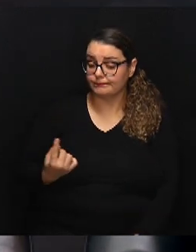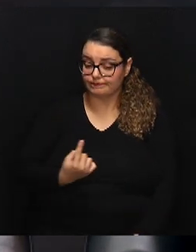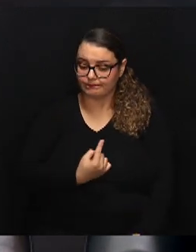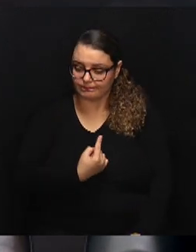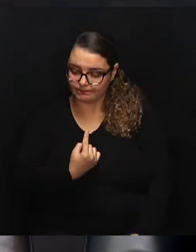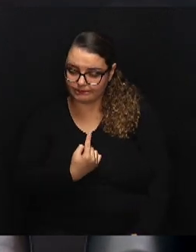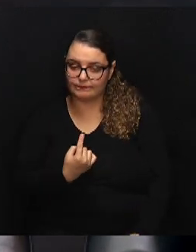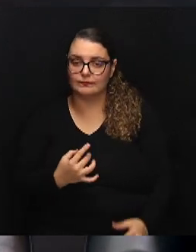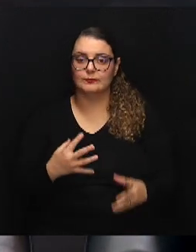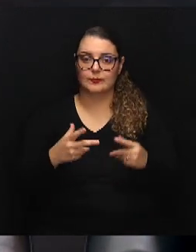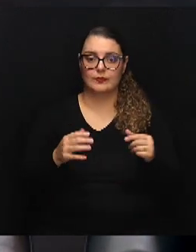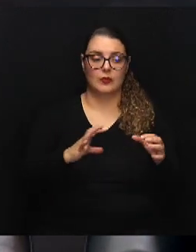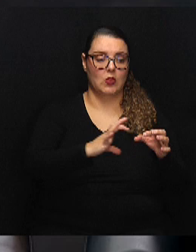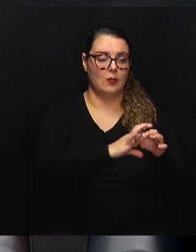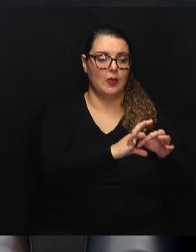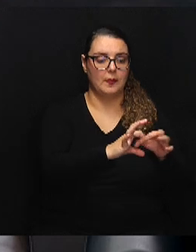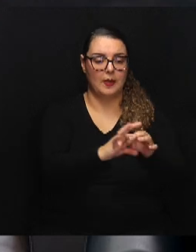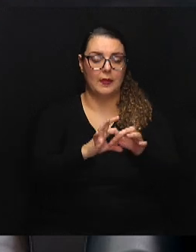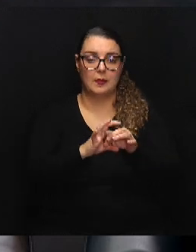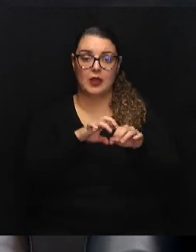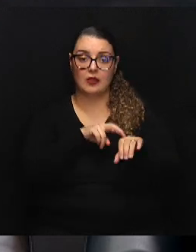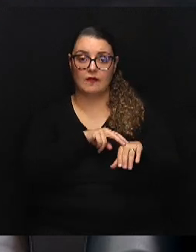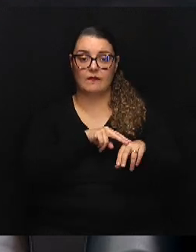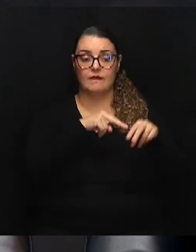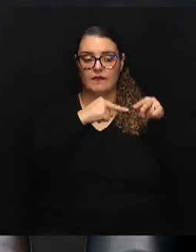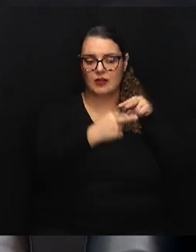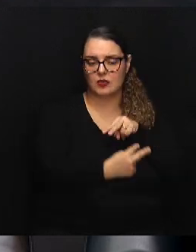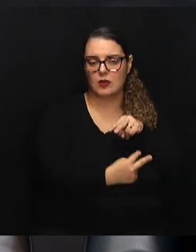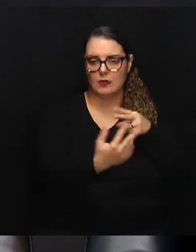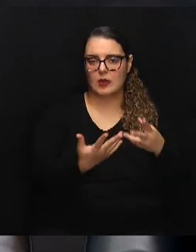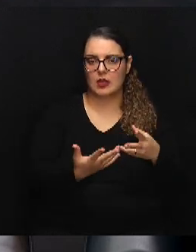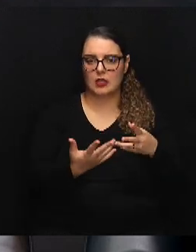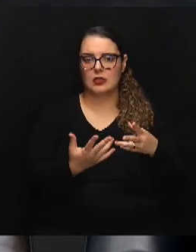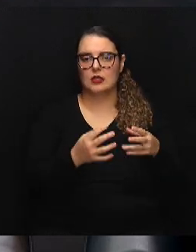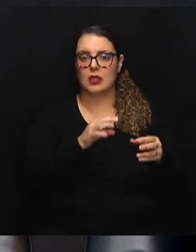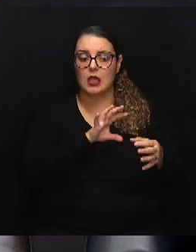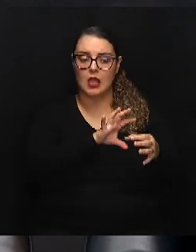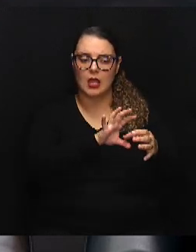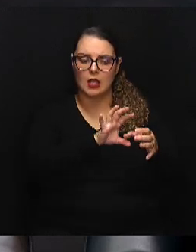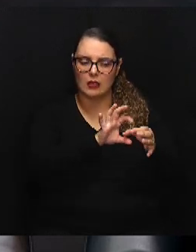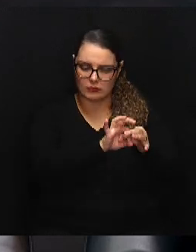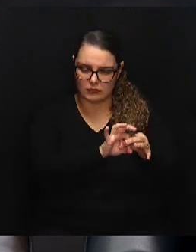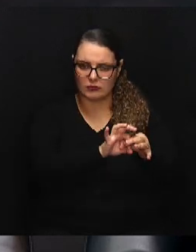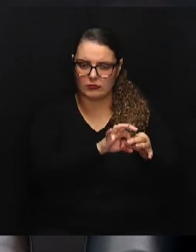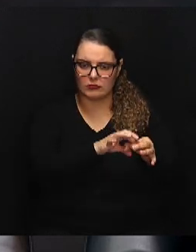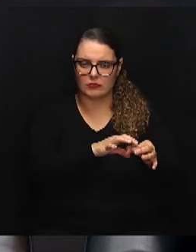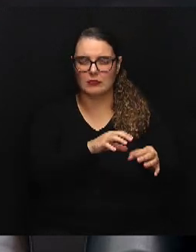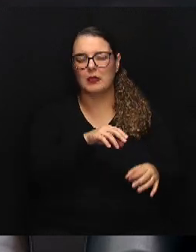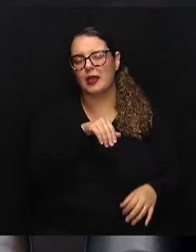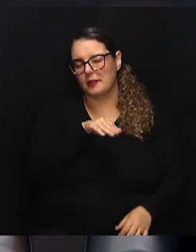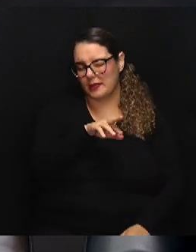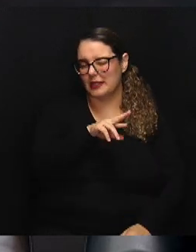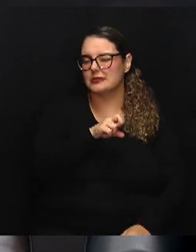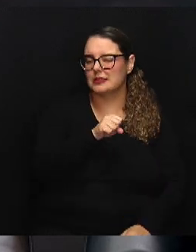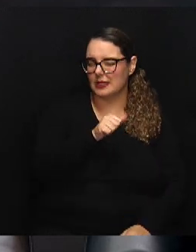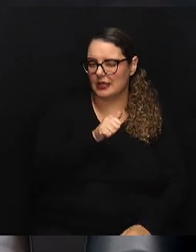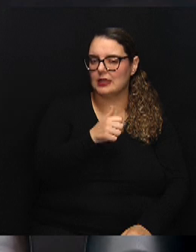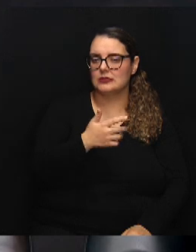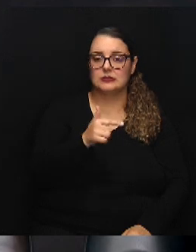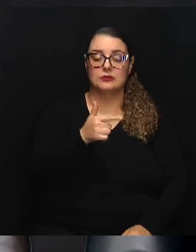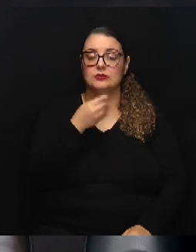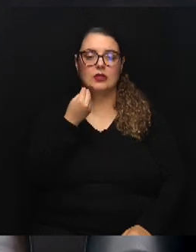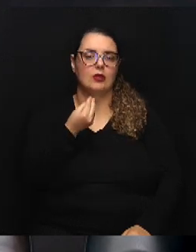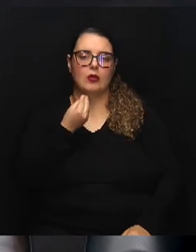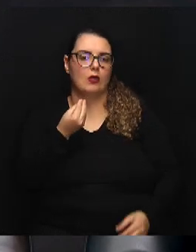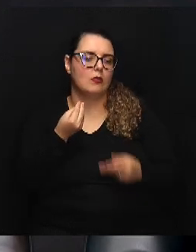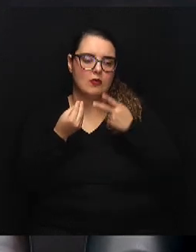que tá todo mundo tão conectado virtualmente, essas conexões elas são sim mais rasas. Não tem como a gente falar que